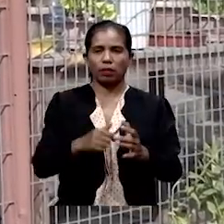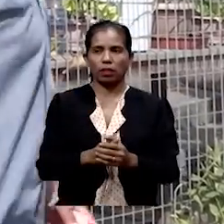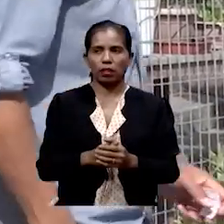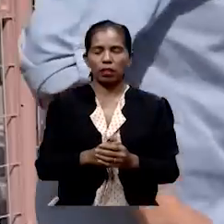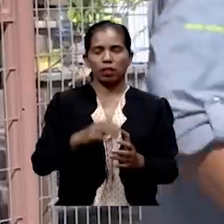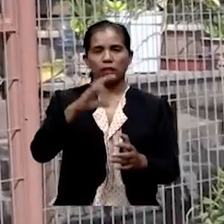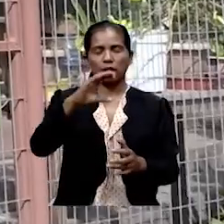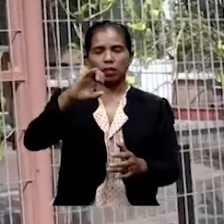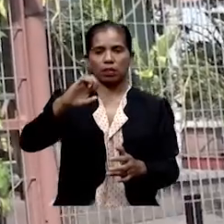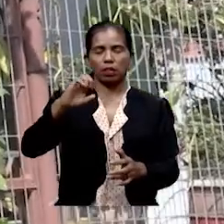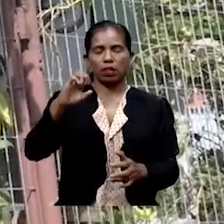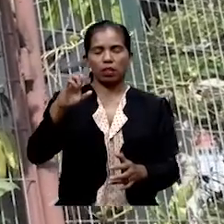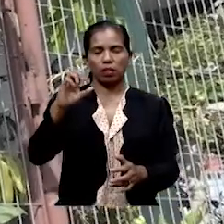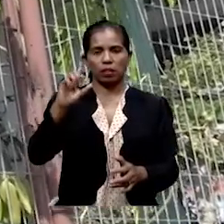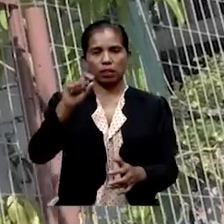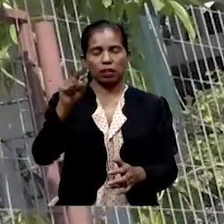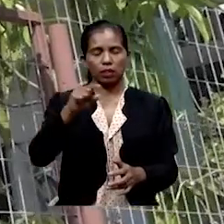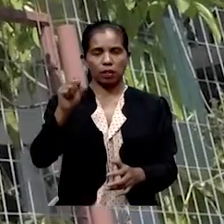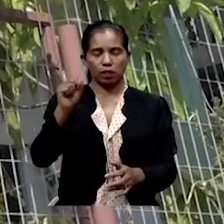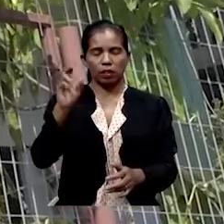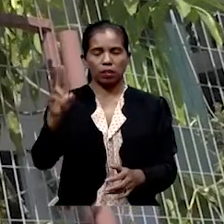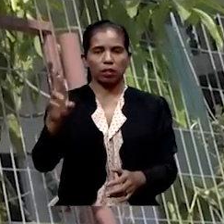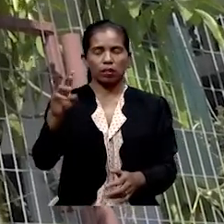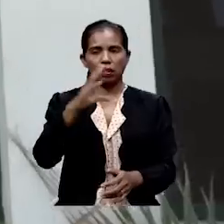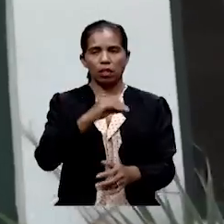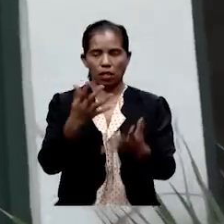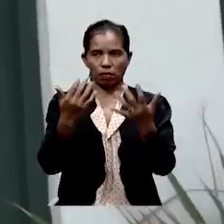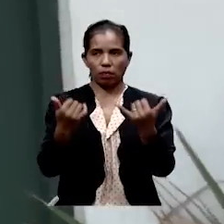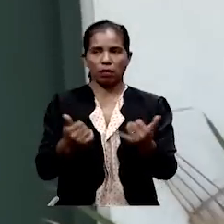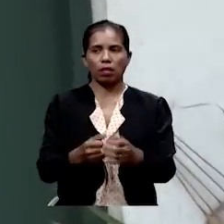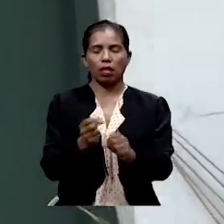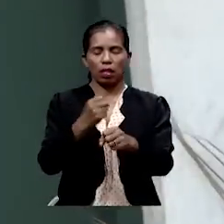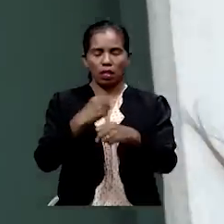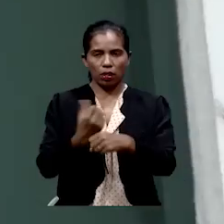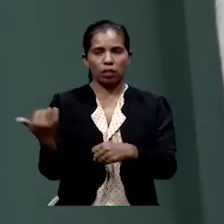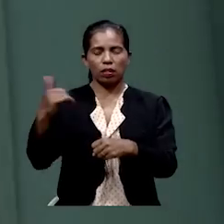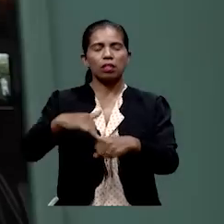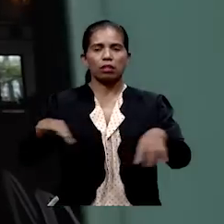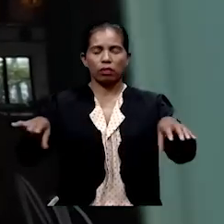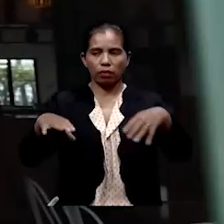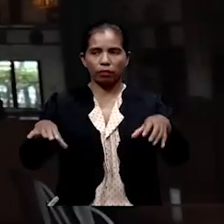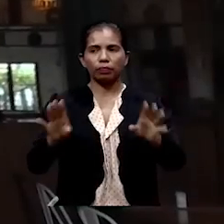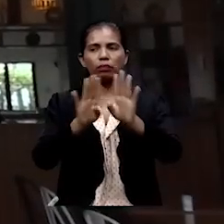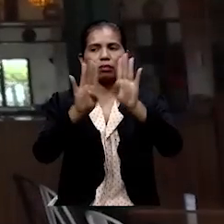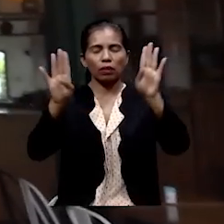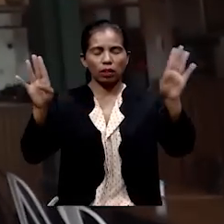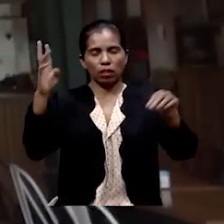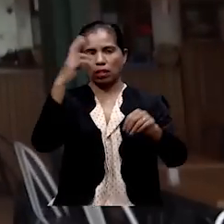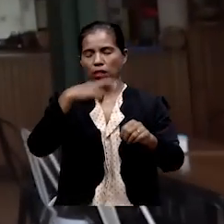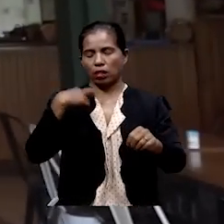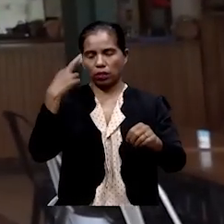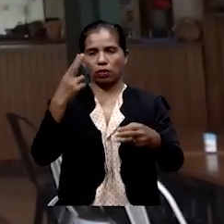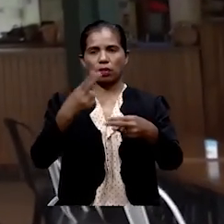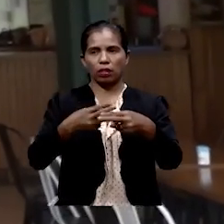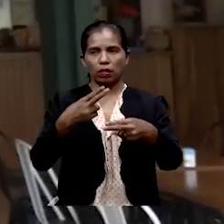Cesar Trinitu, Freitas Gayo, nebe dadaung ne kria rasik ne servisu, hodi loke restaurante